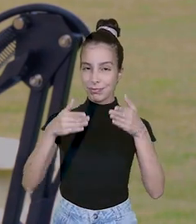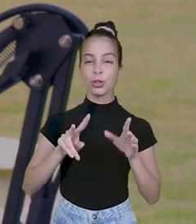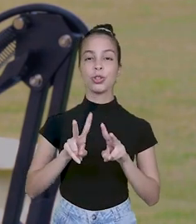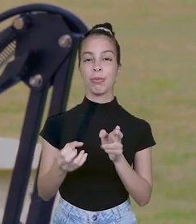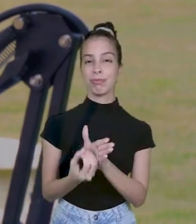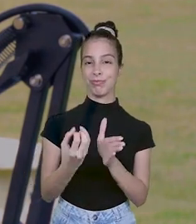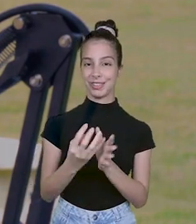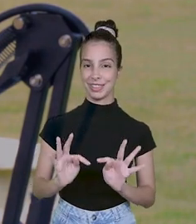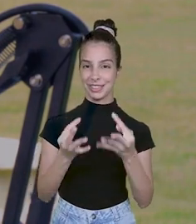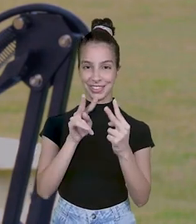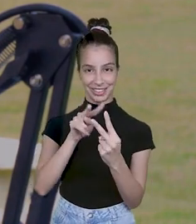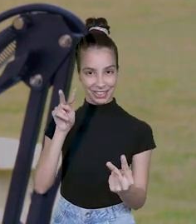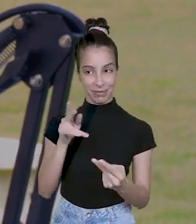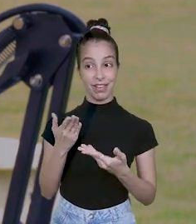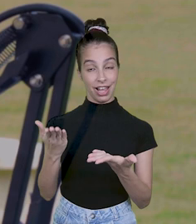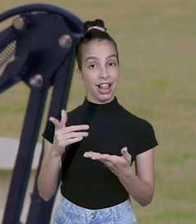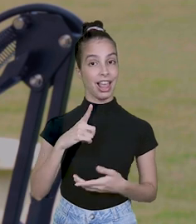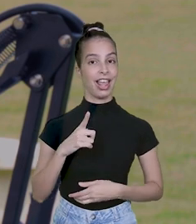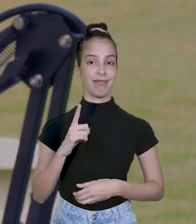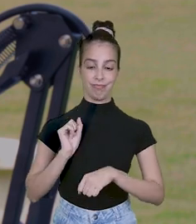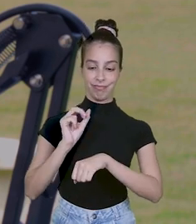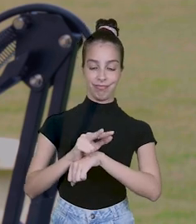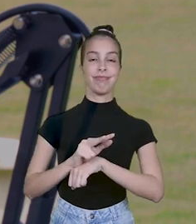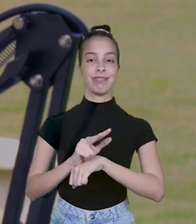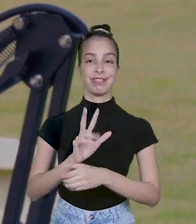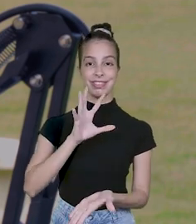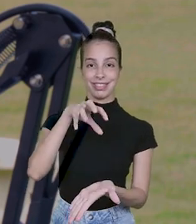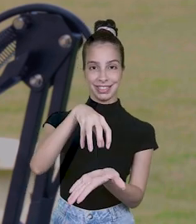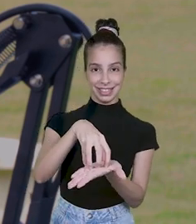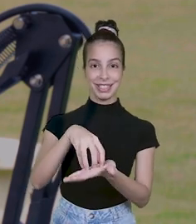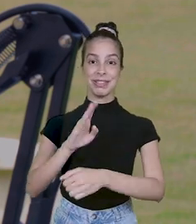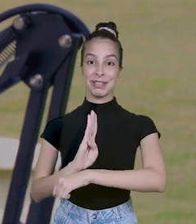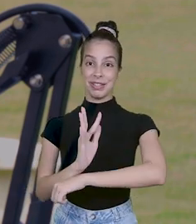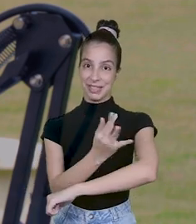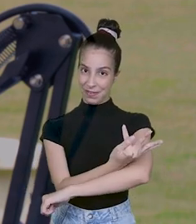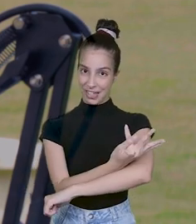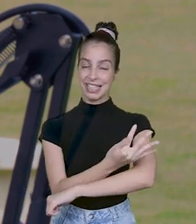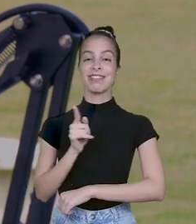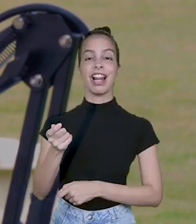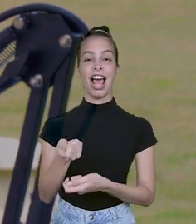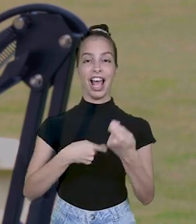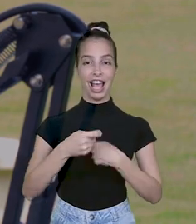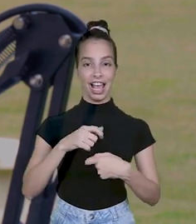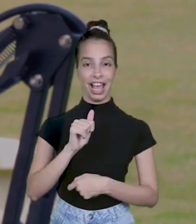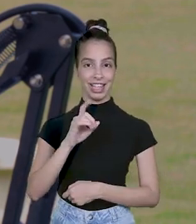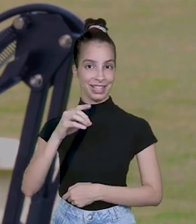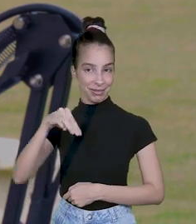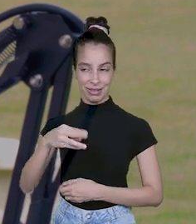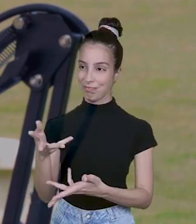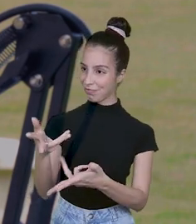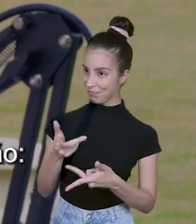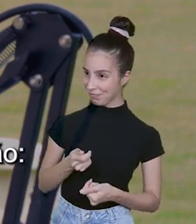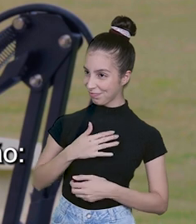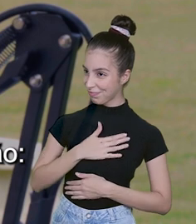digital O André é administrador do ifs do campus de Barra de São Francisco André seja muito bem-vindo é